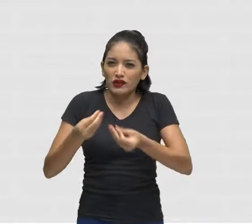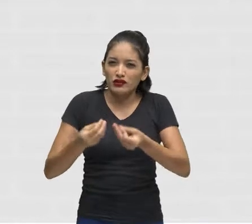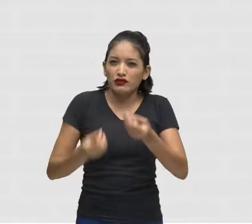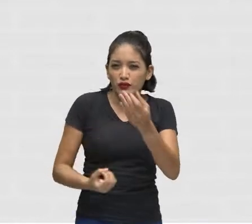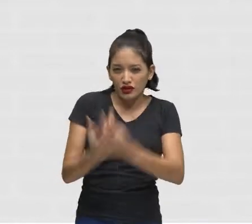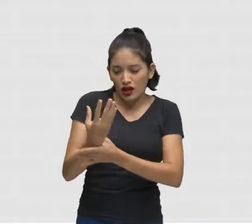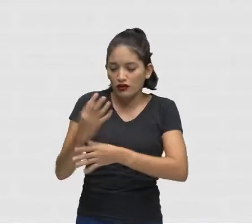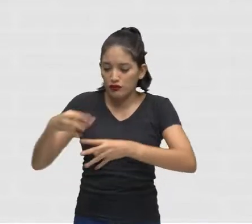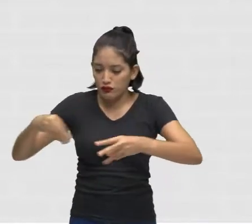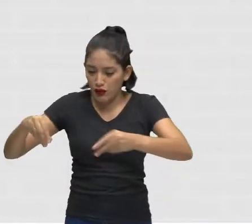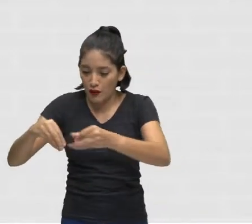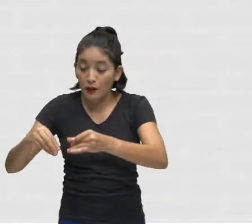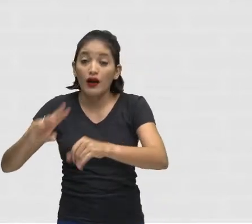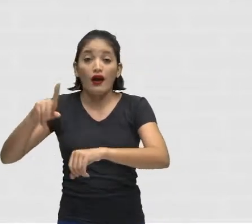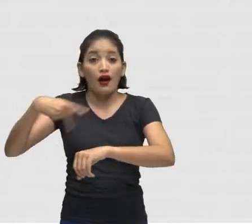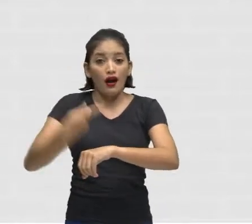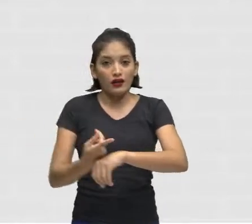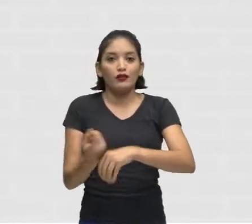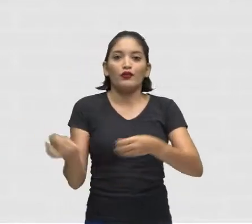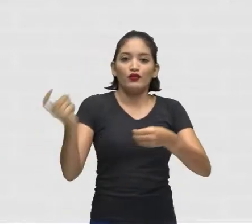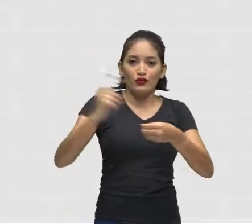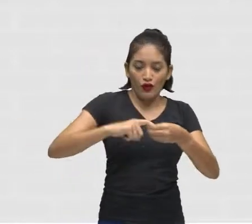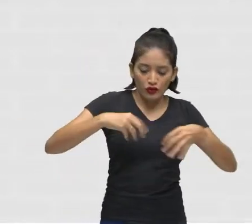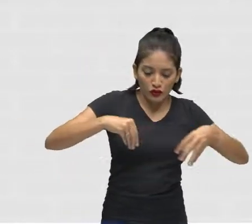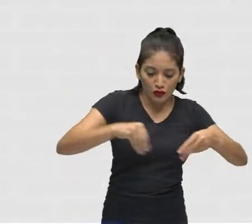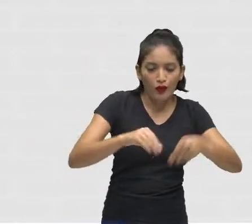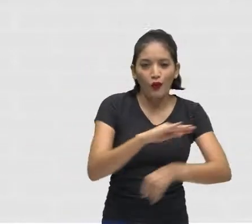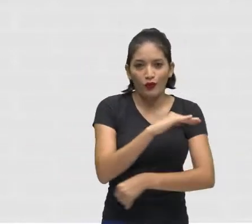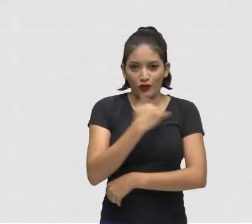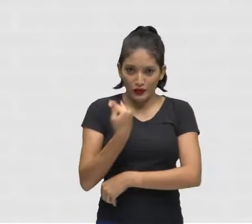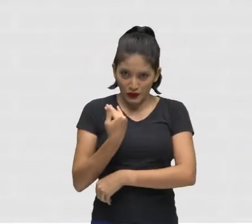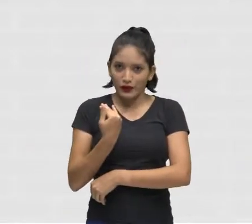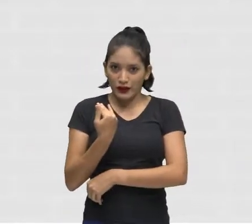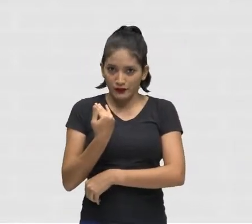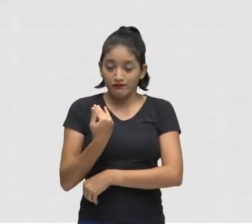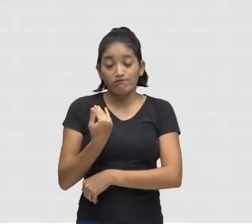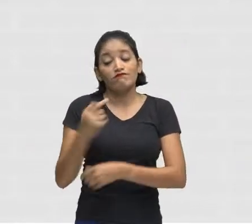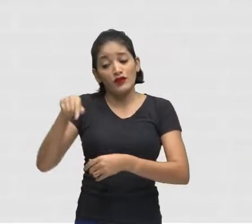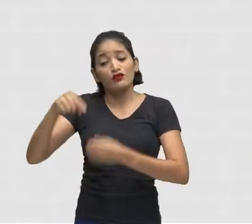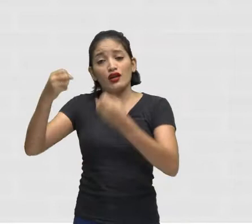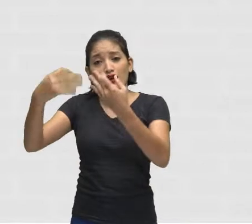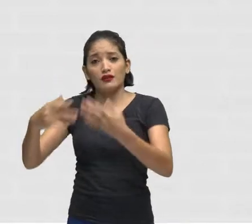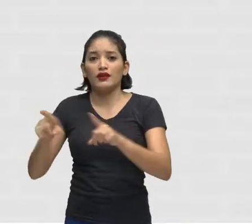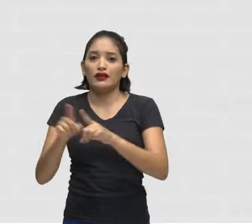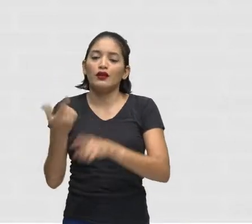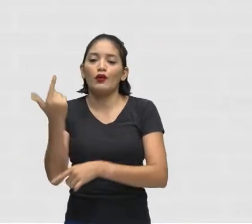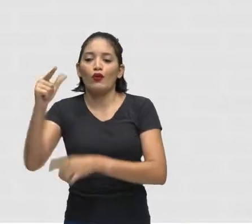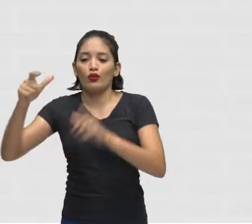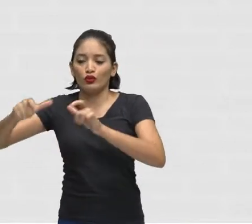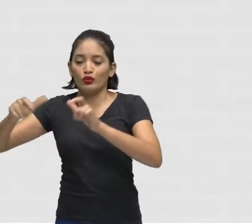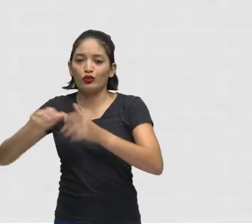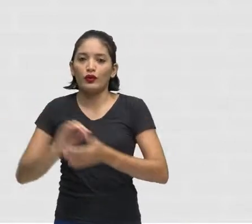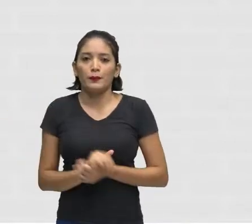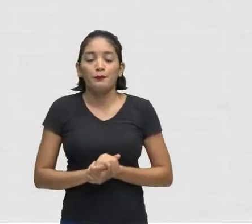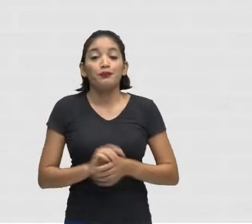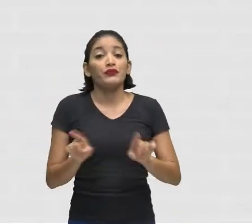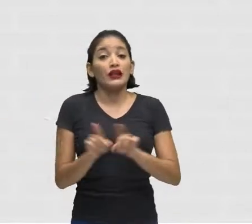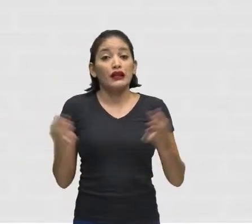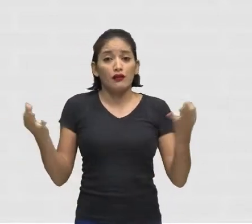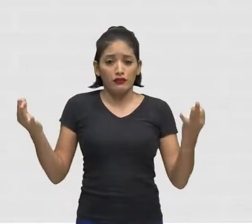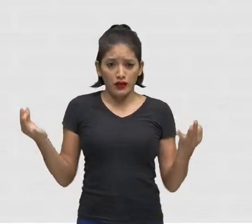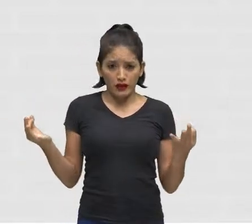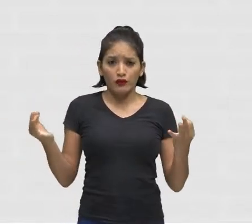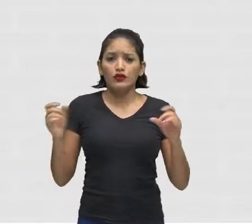Ou seja, ele também já traz esse conceito de que se vai para algum lugar além da existência. O budismo já traz que a morte